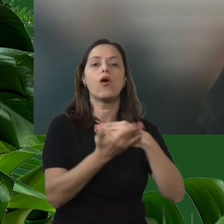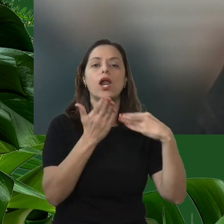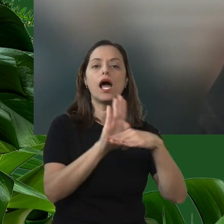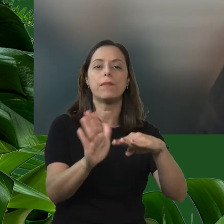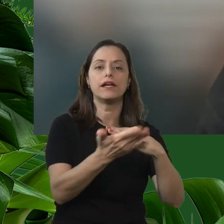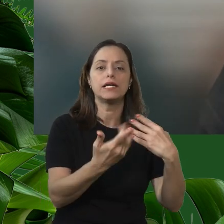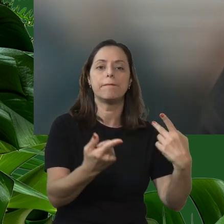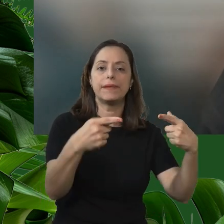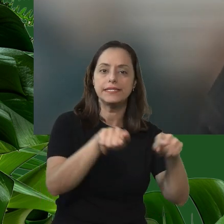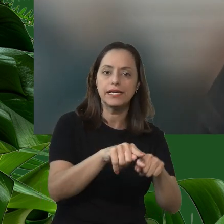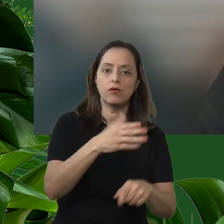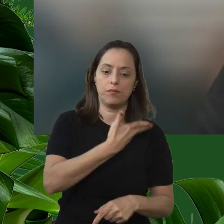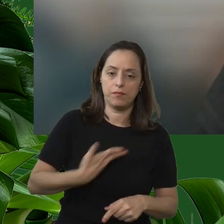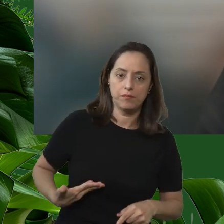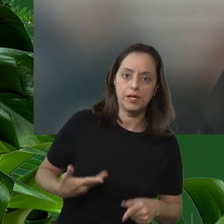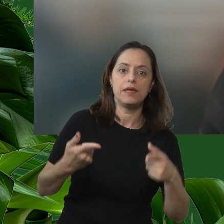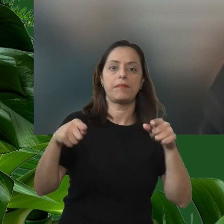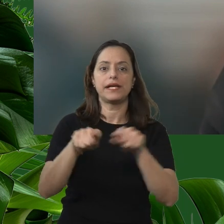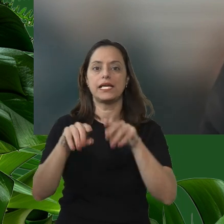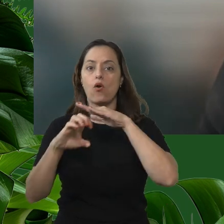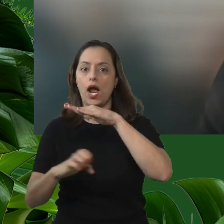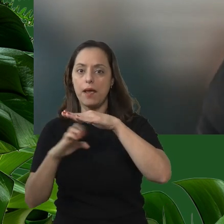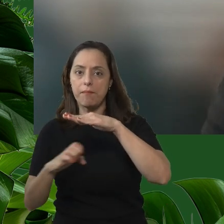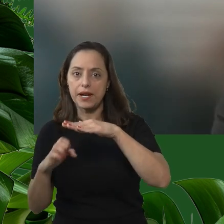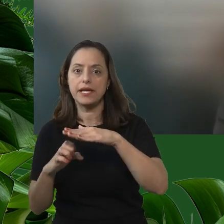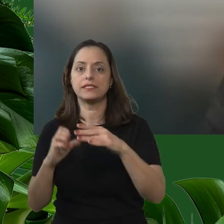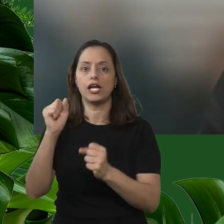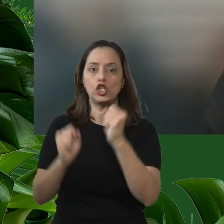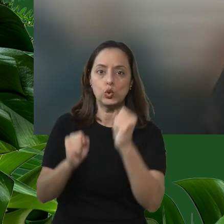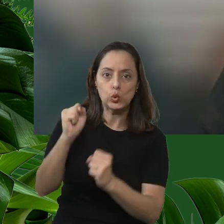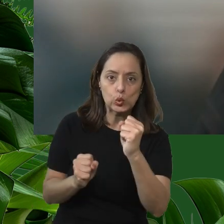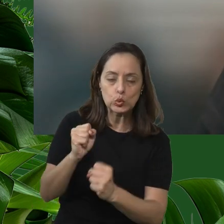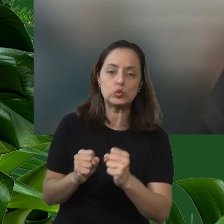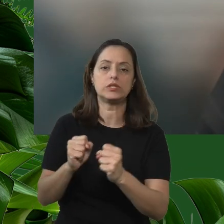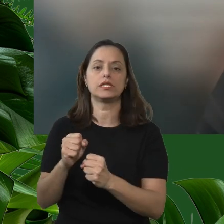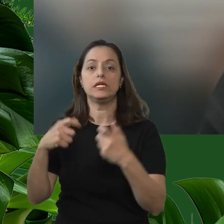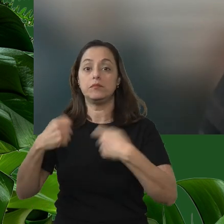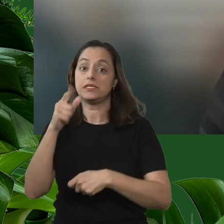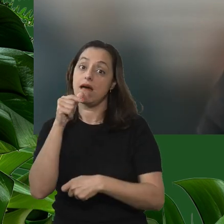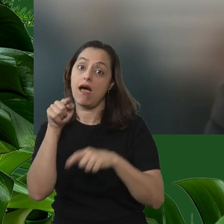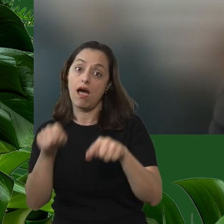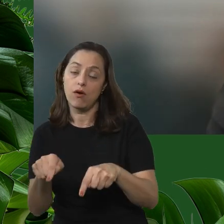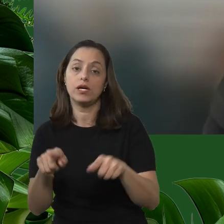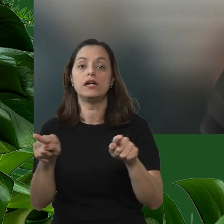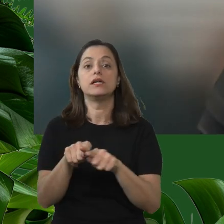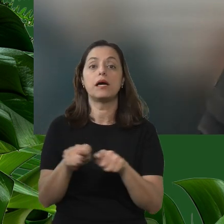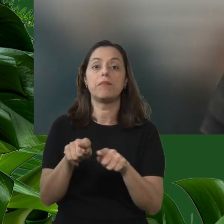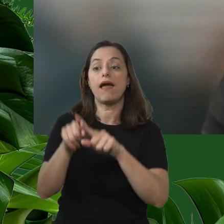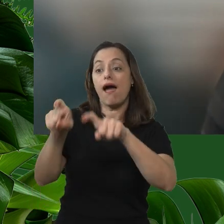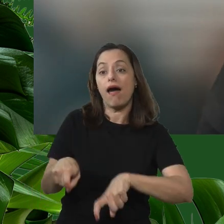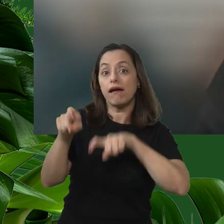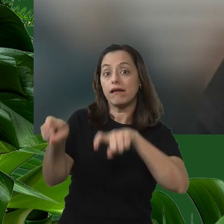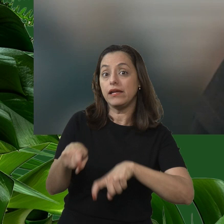parceiros públicos, parceiros privados, empresas, indústrias que dependem da água dessa região, produtores agrícolas da